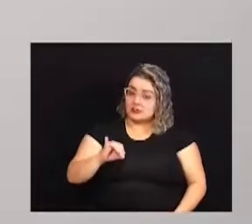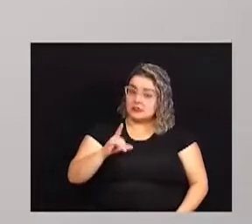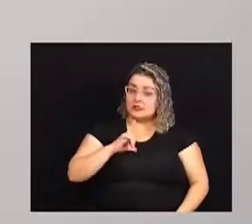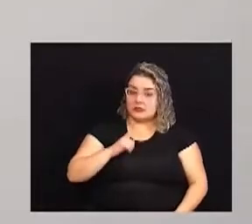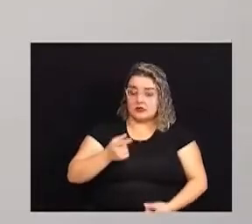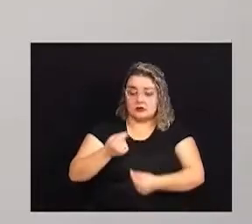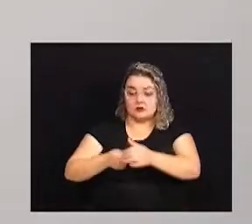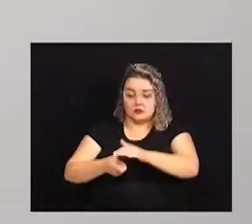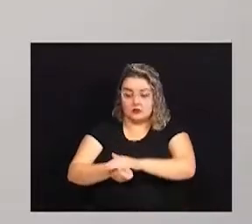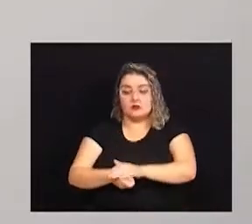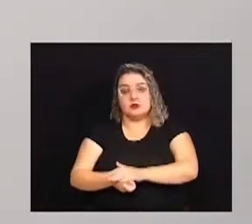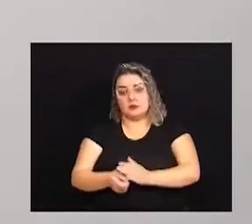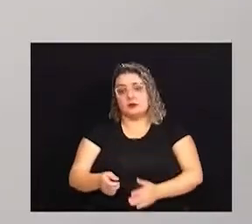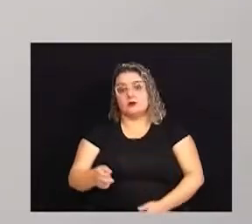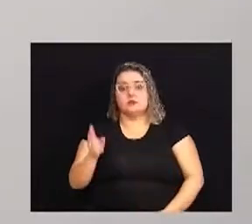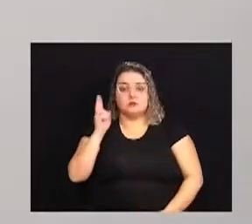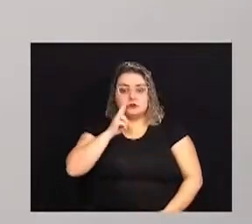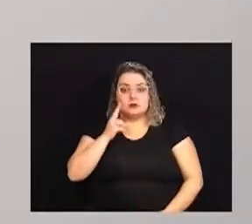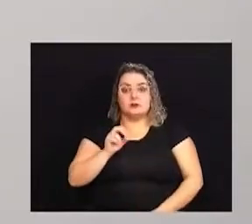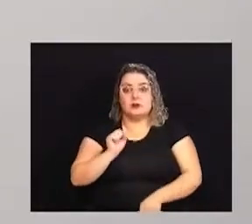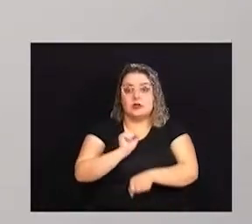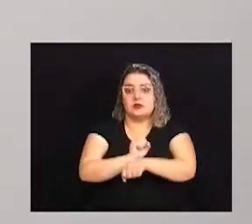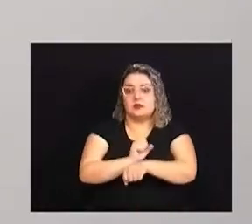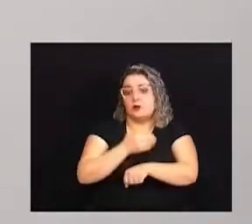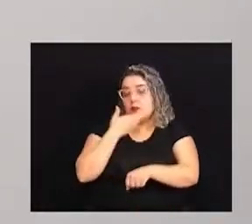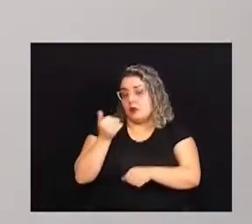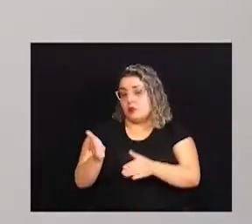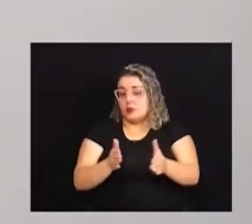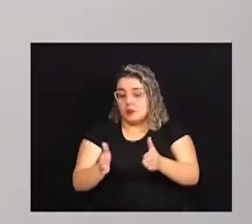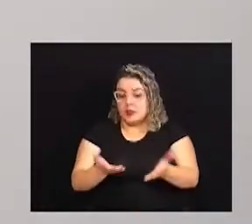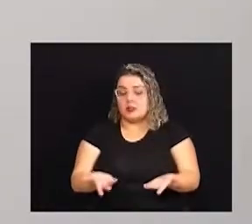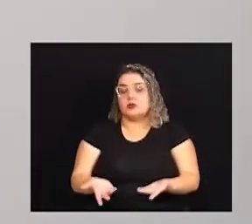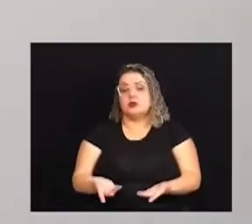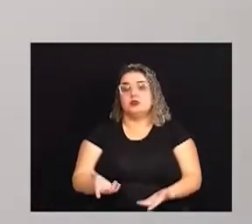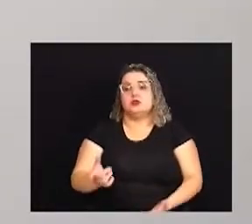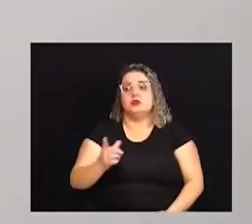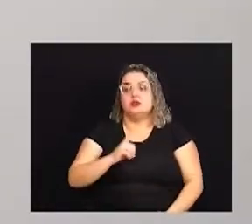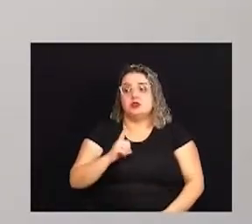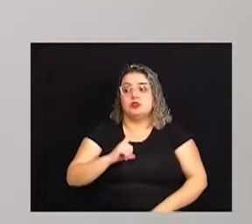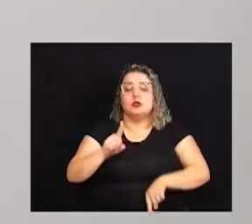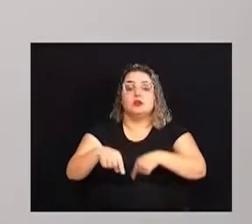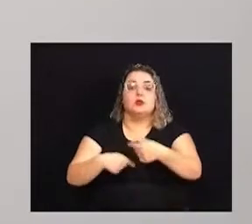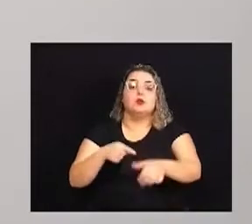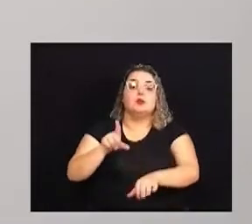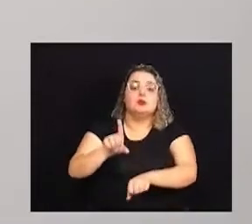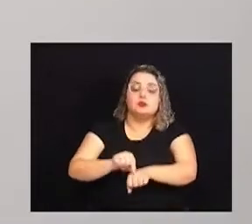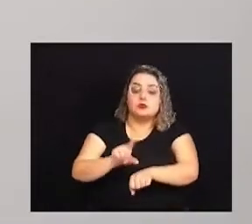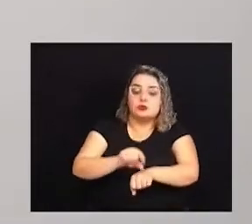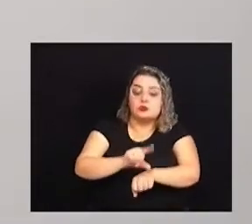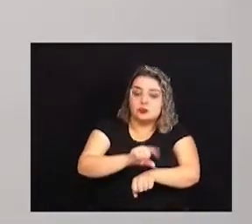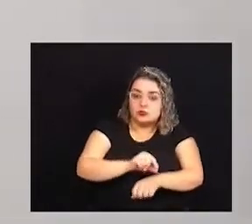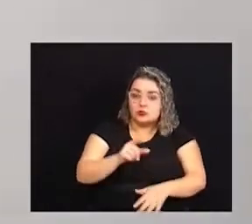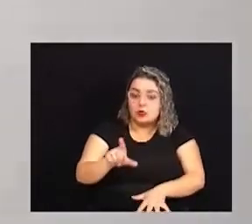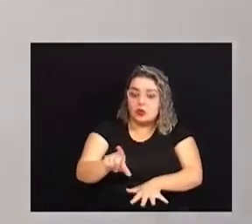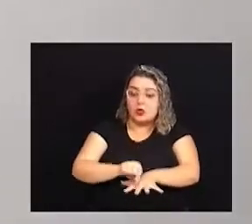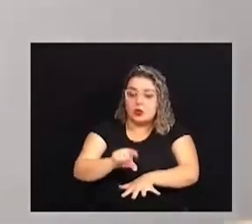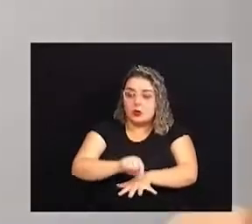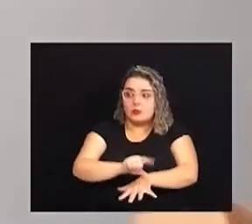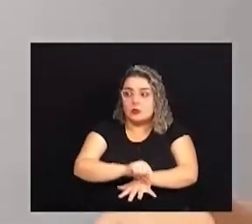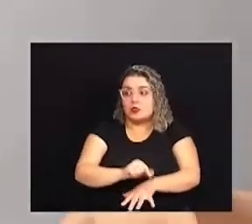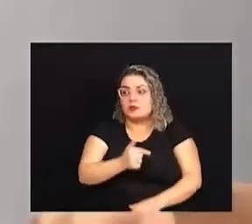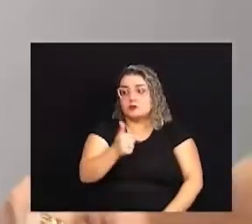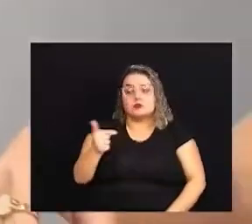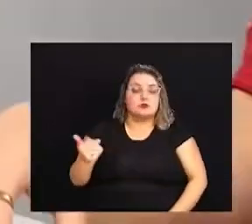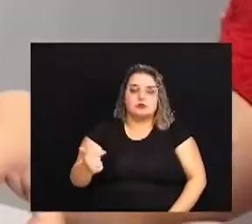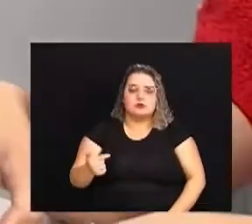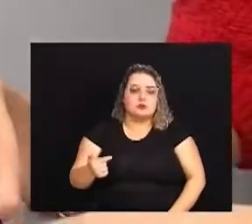Então, se você tem um fundo de reserva, você pode se dar o luxo, por exemplo, de esperar um melhor momento, de considerar outras opções. Quando você não tem,